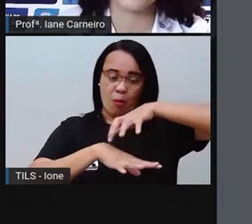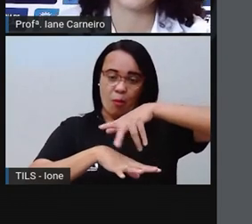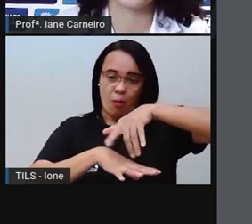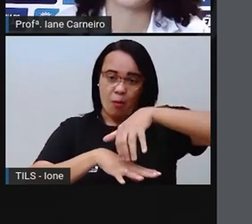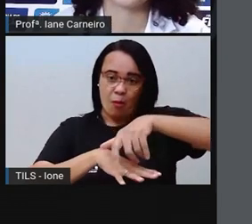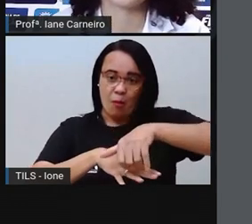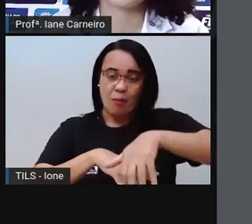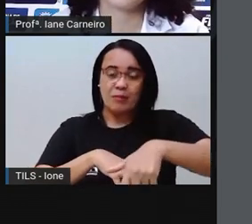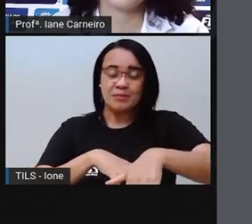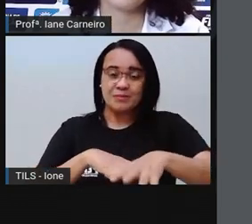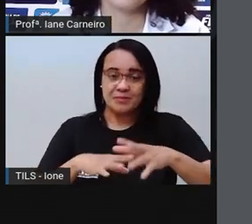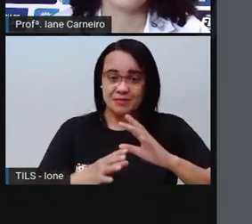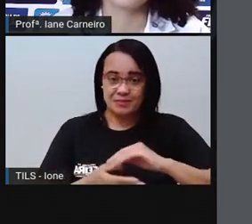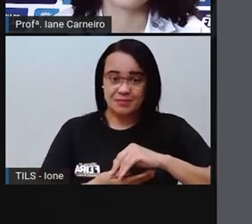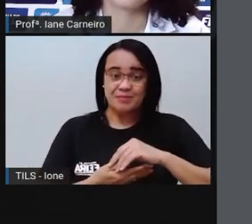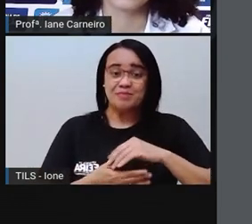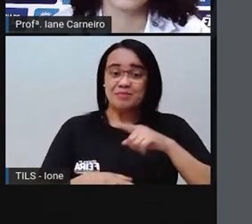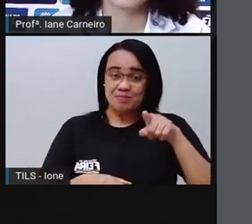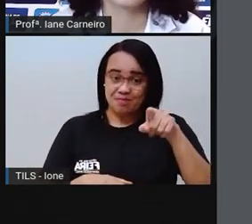barriga.